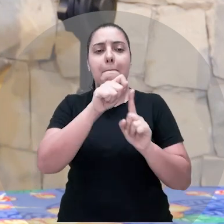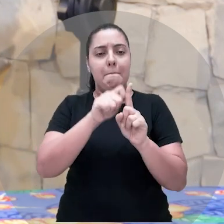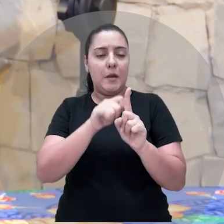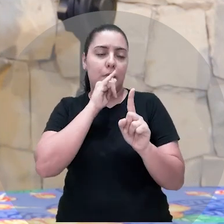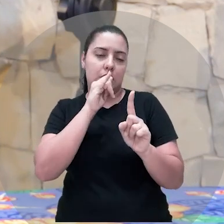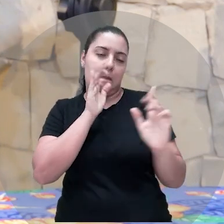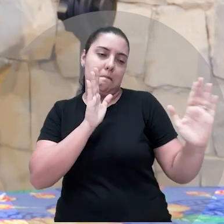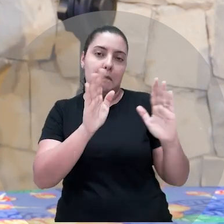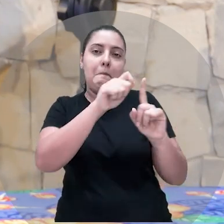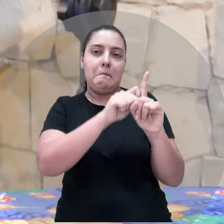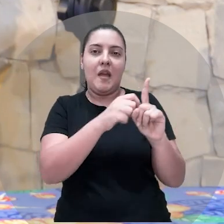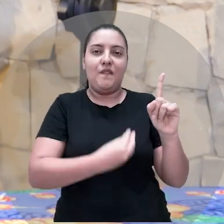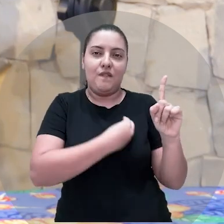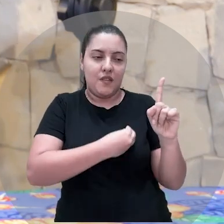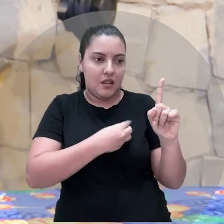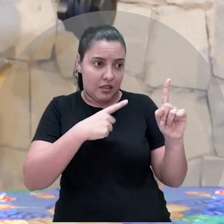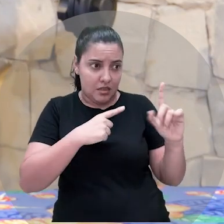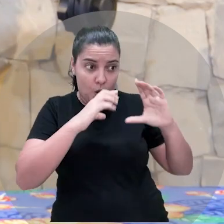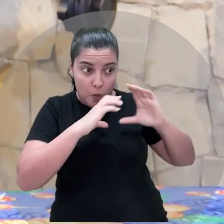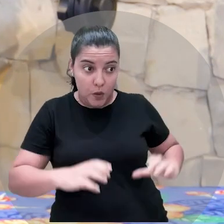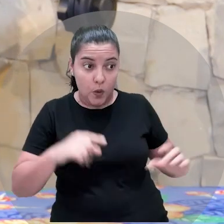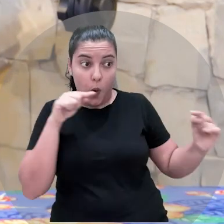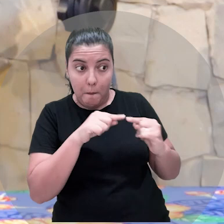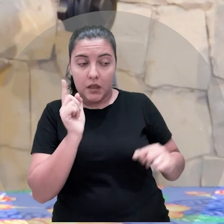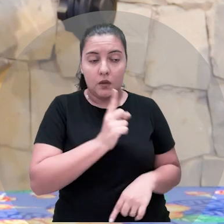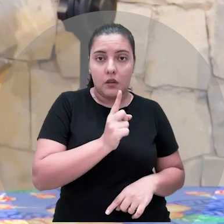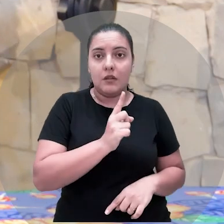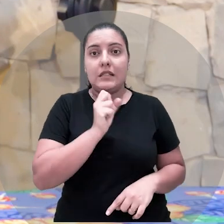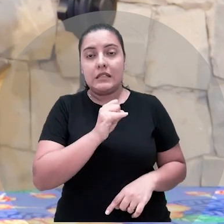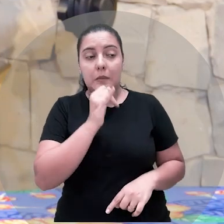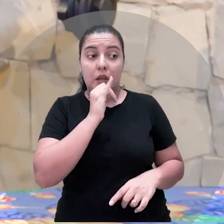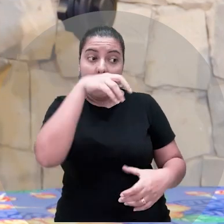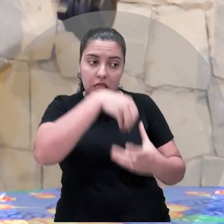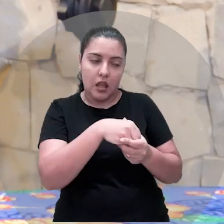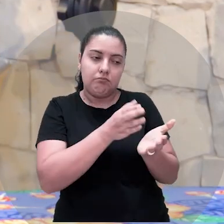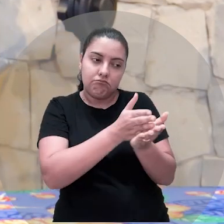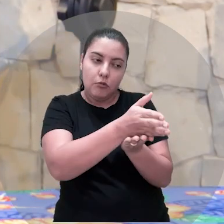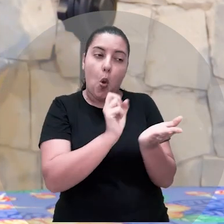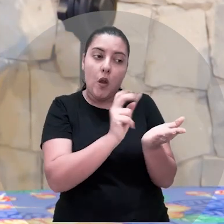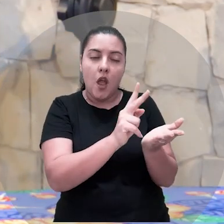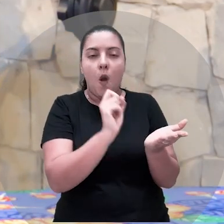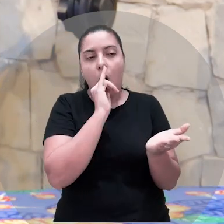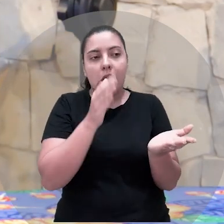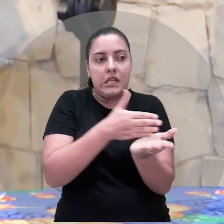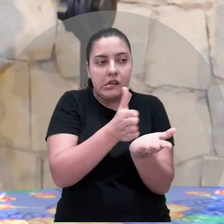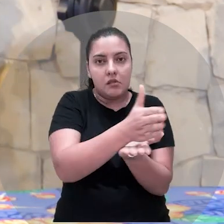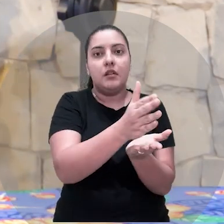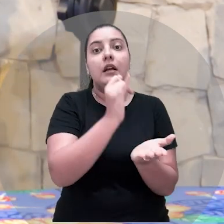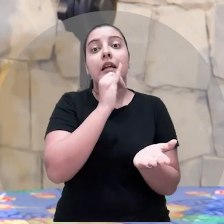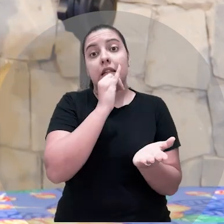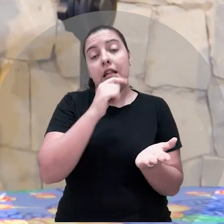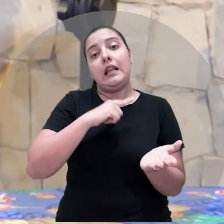até determinado mês de vida né então você vai observando e vai analisando se ela tá dentro ou fora daquele desenvolvimento